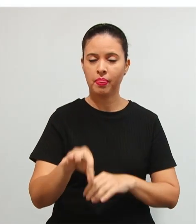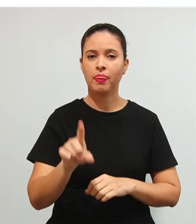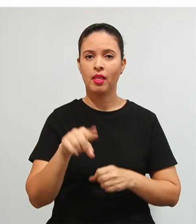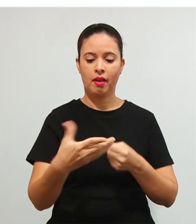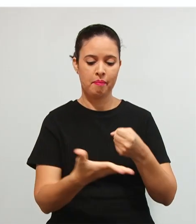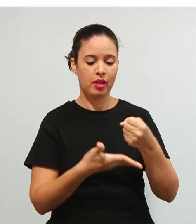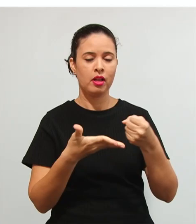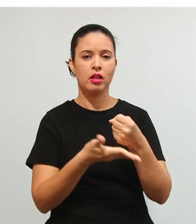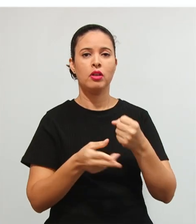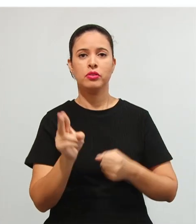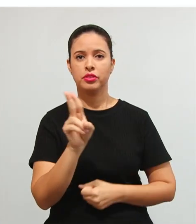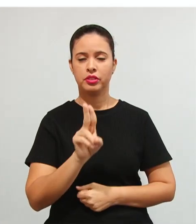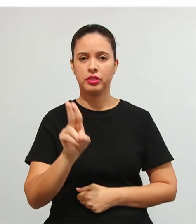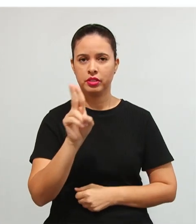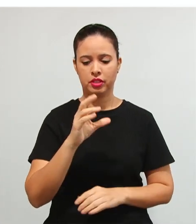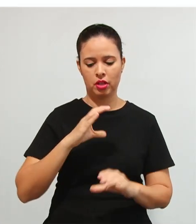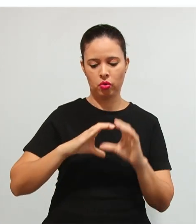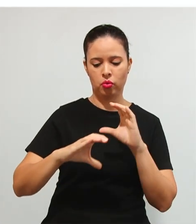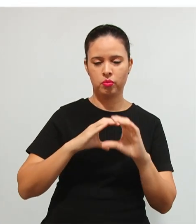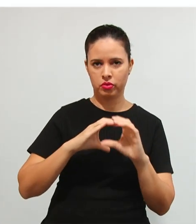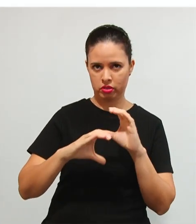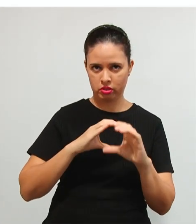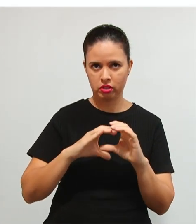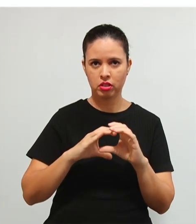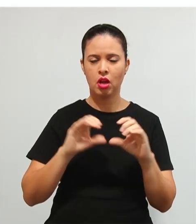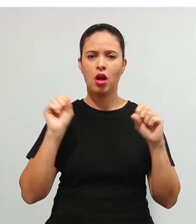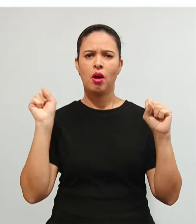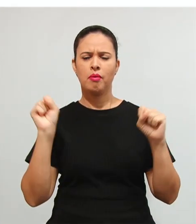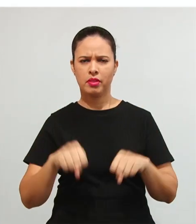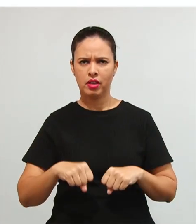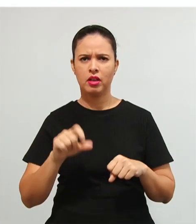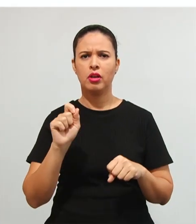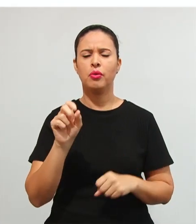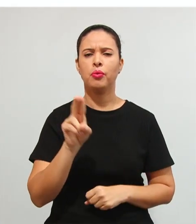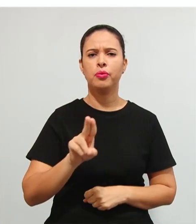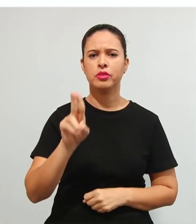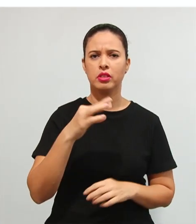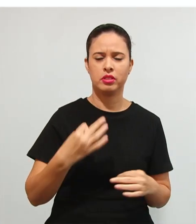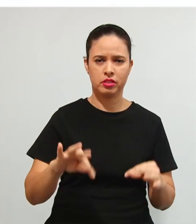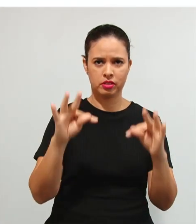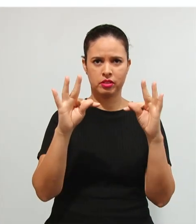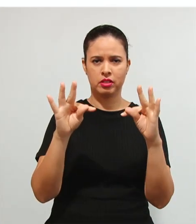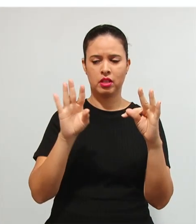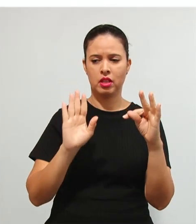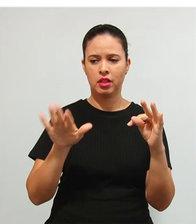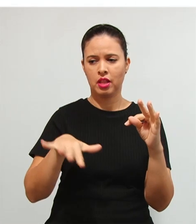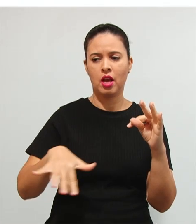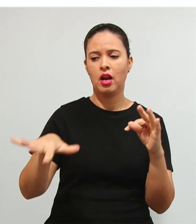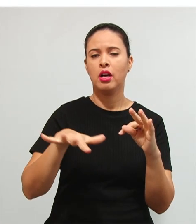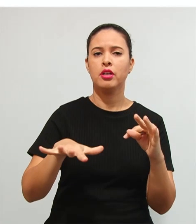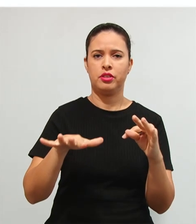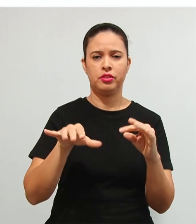ele utiliza da comunicação, eu posso empregar então a tecnologia no meio educacional.